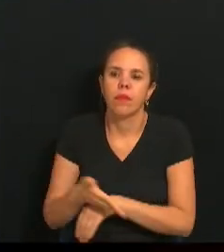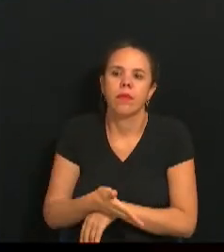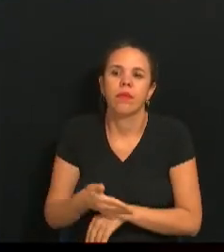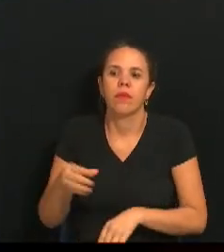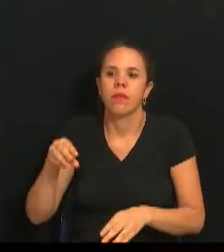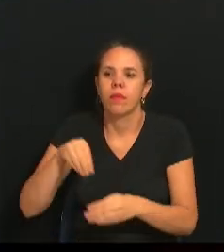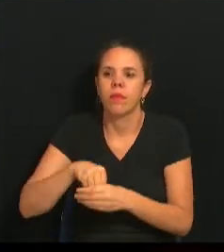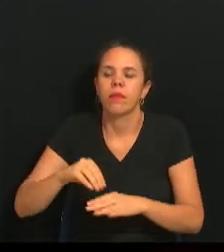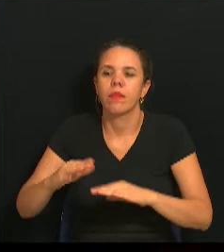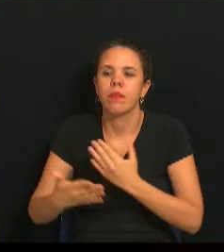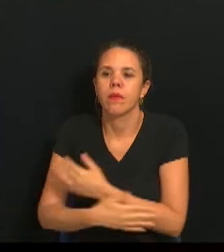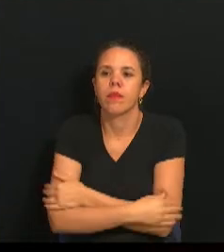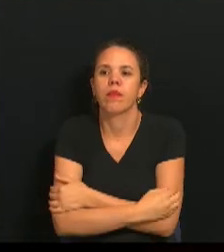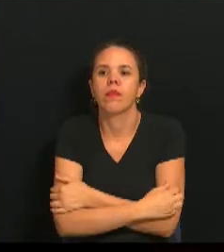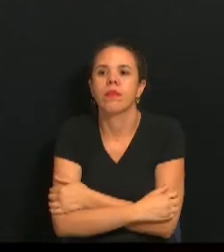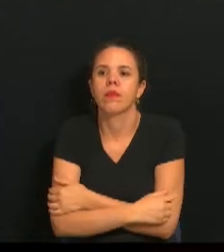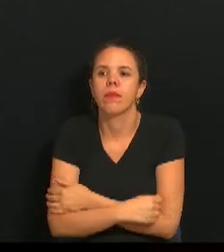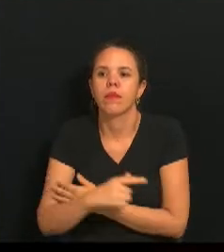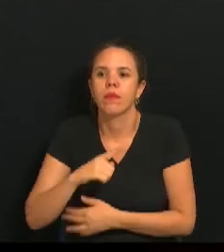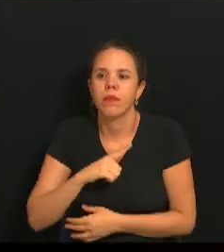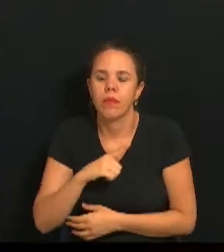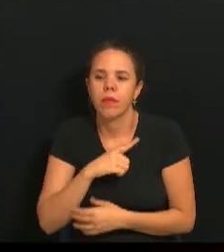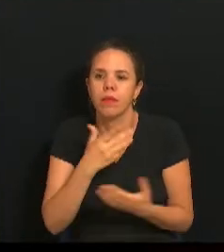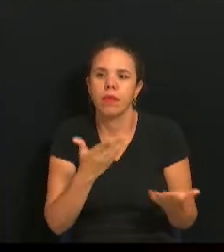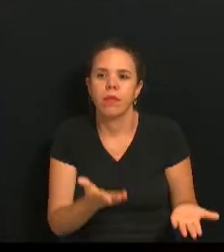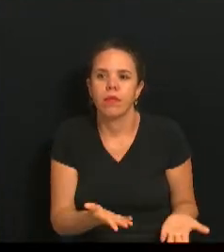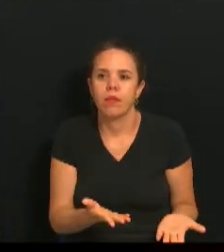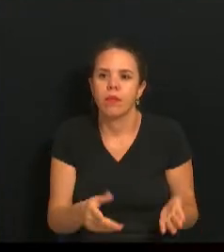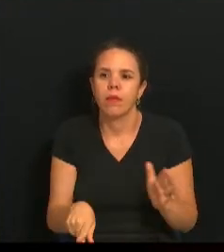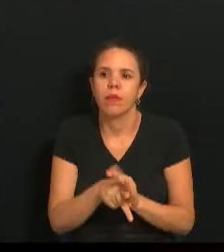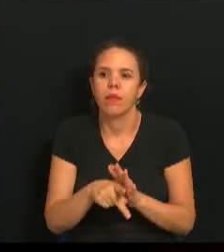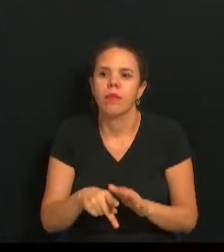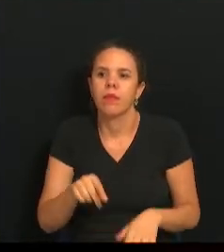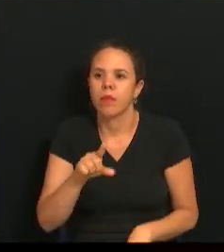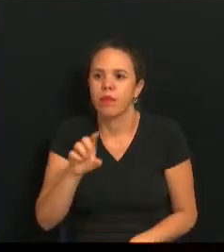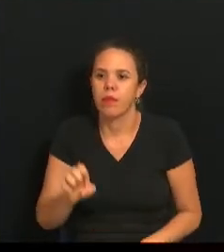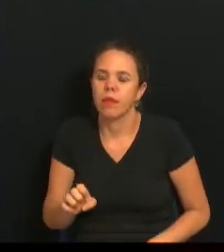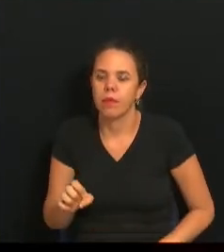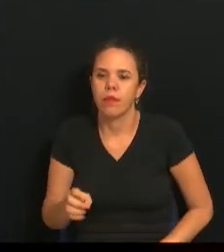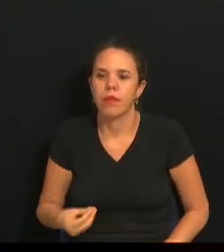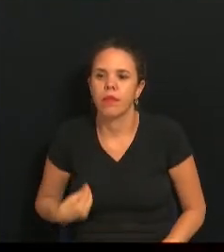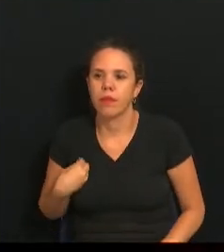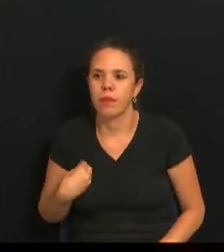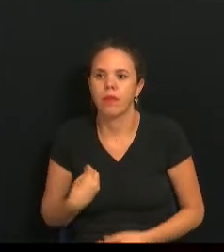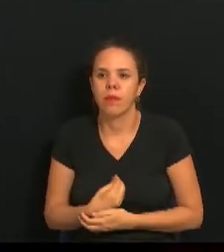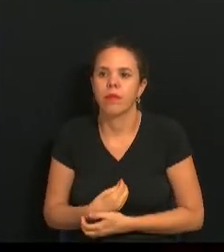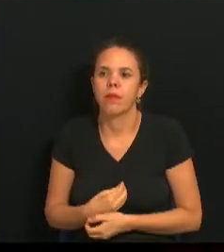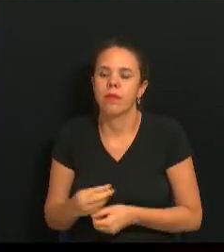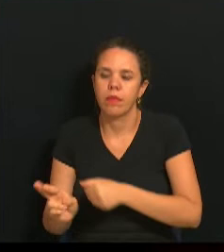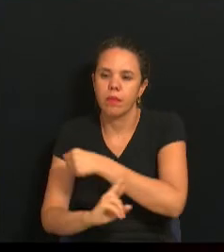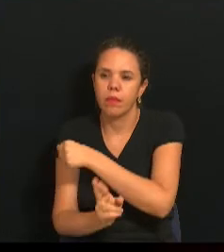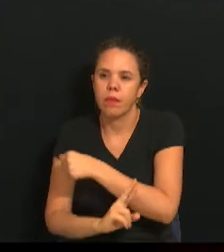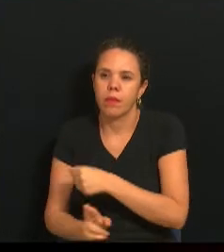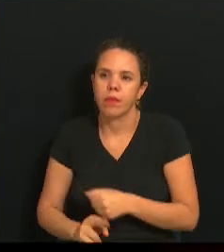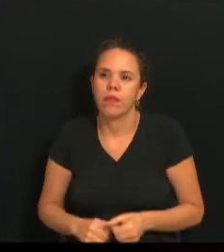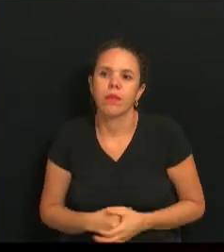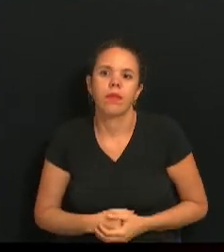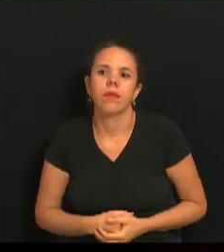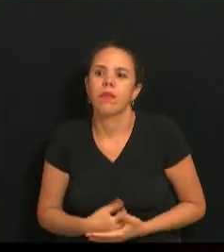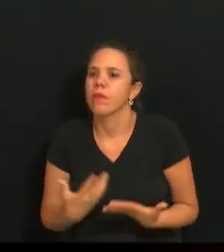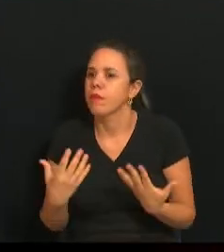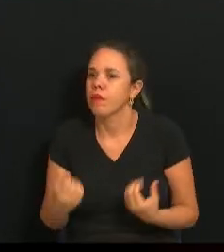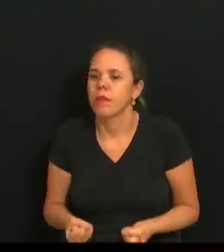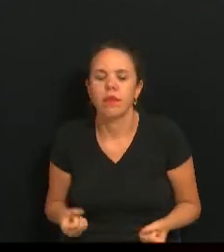um bairro para ter acesso a essa propriedade ZAI, que está lindeira a uma rodovia, mas que essa rodovia não permita